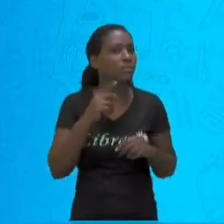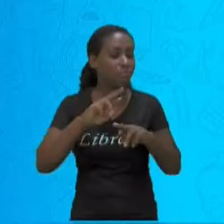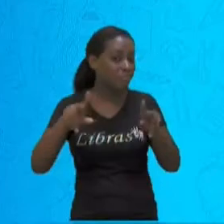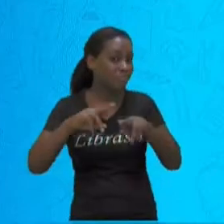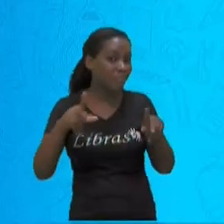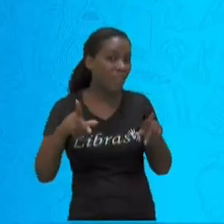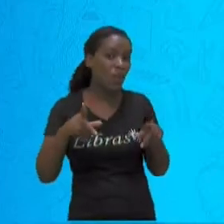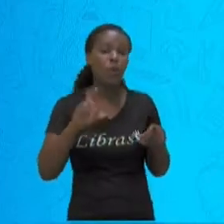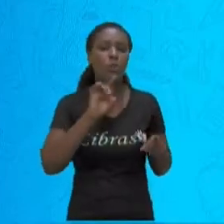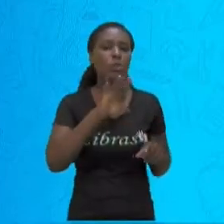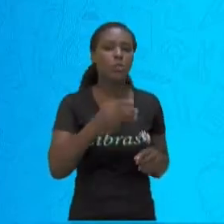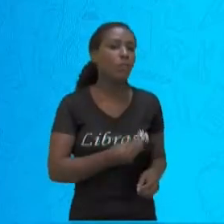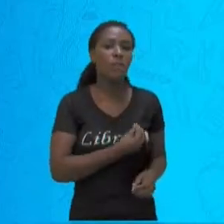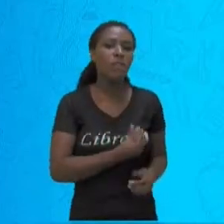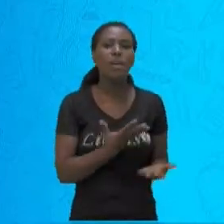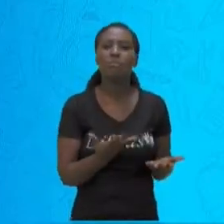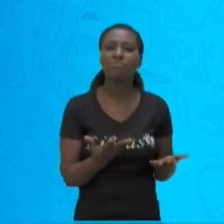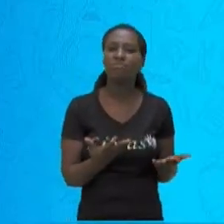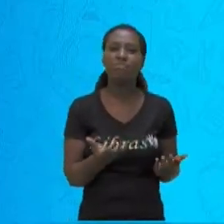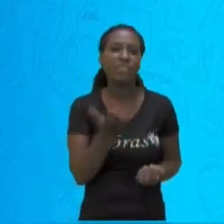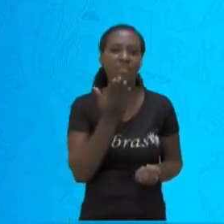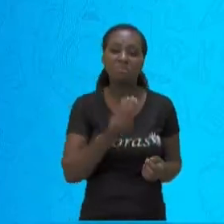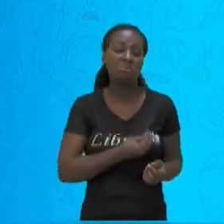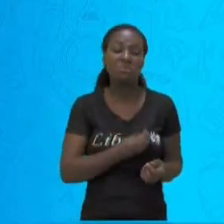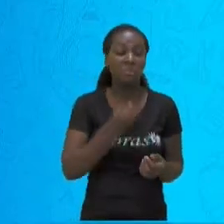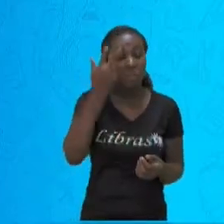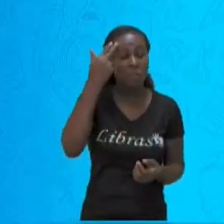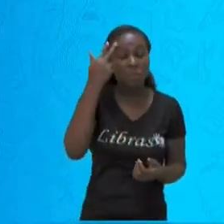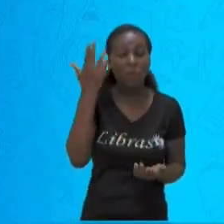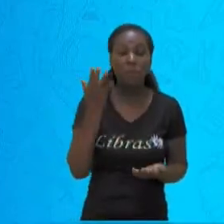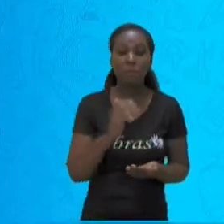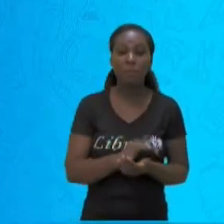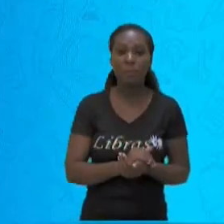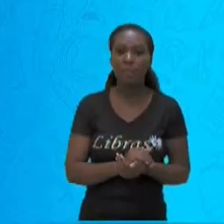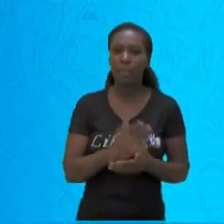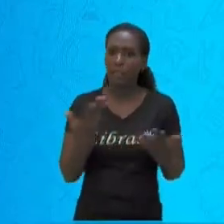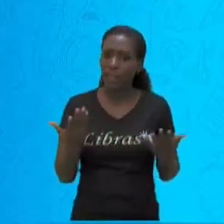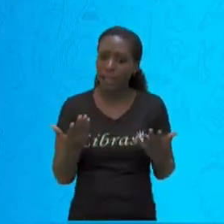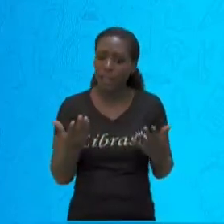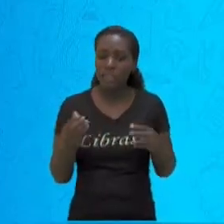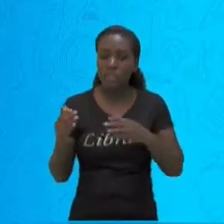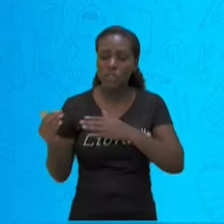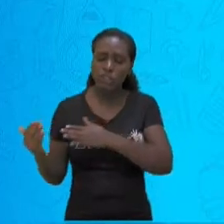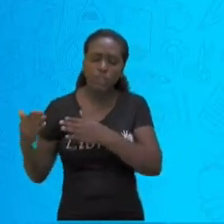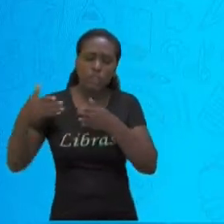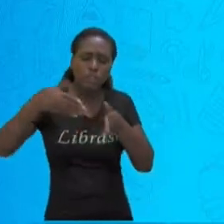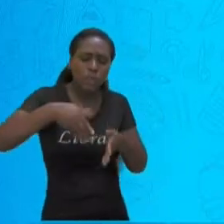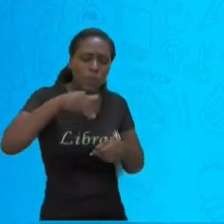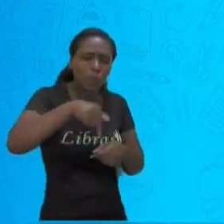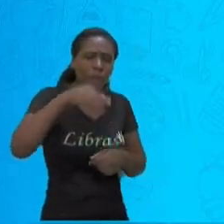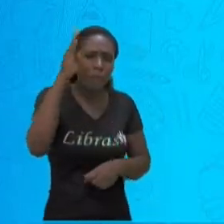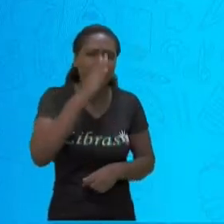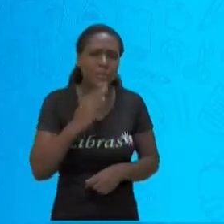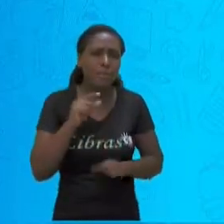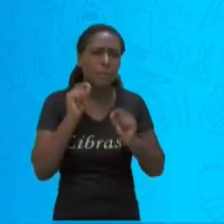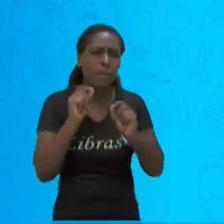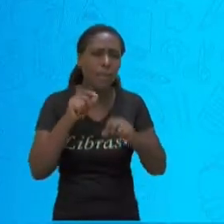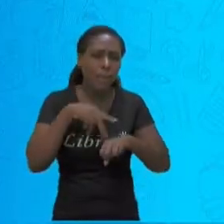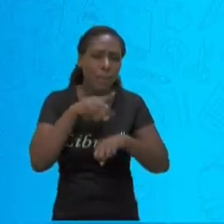trazendo N coisas que os índios não conheciam,